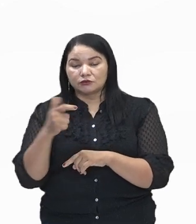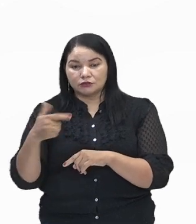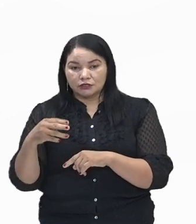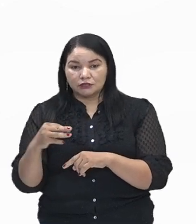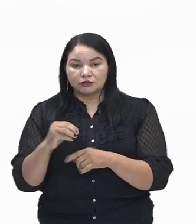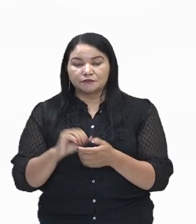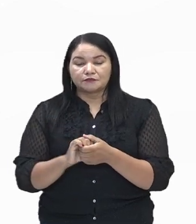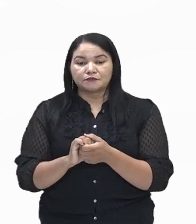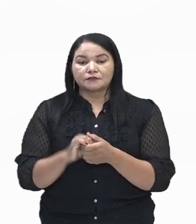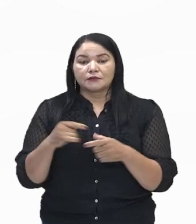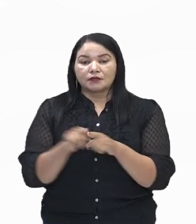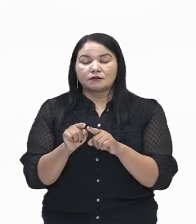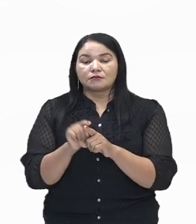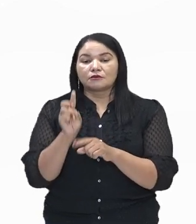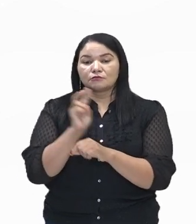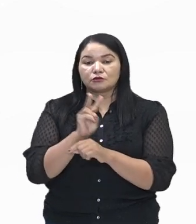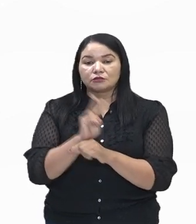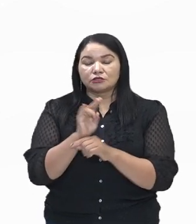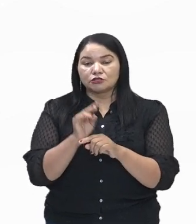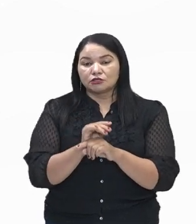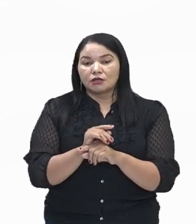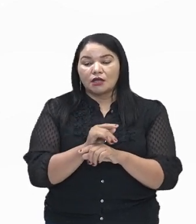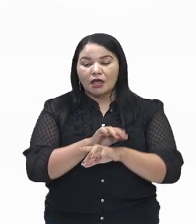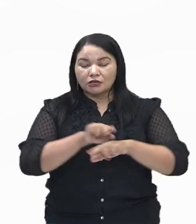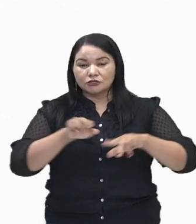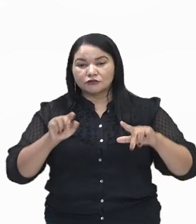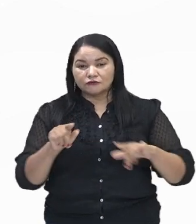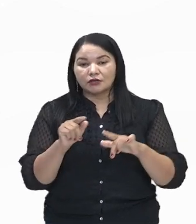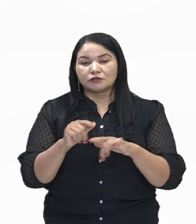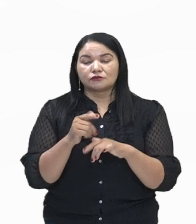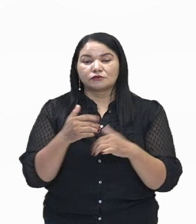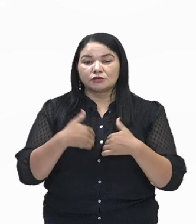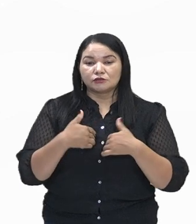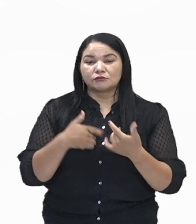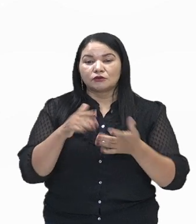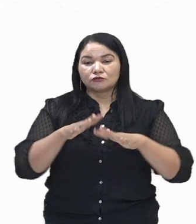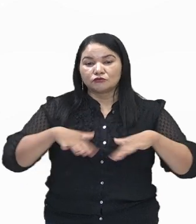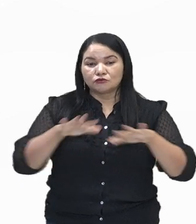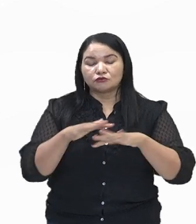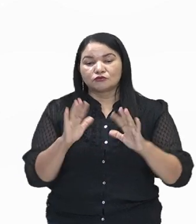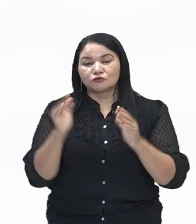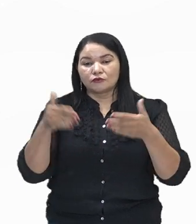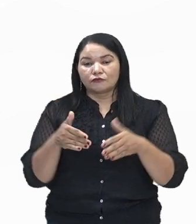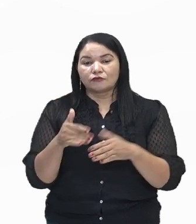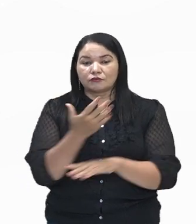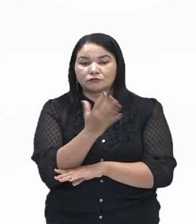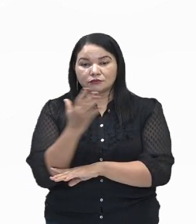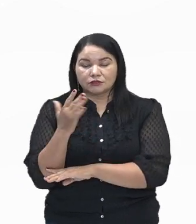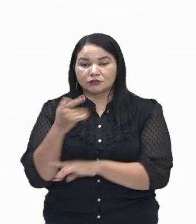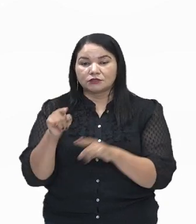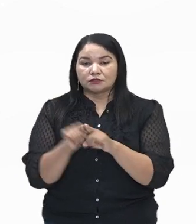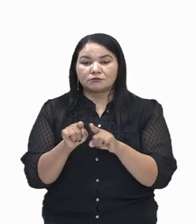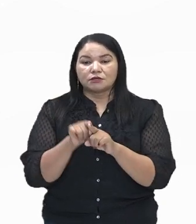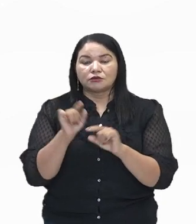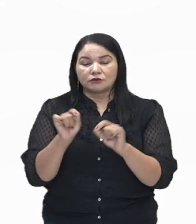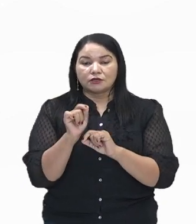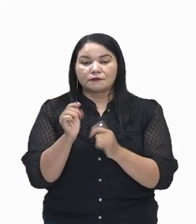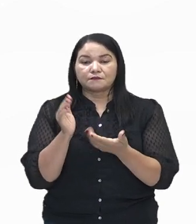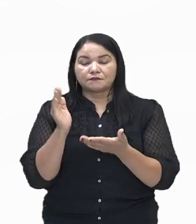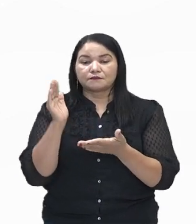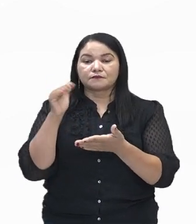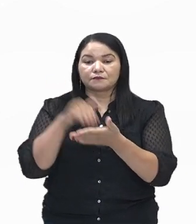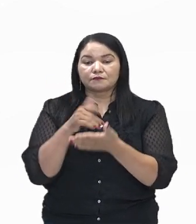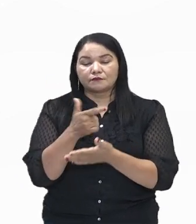e reduzir a degradação de habitats. E importante falar que aí